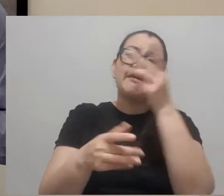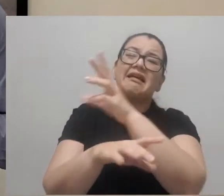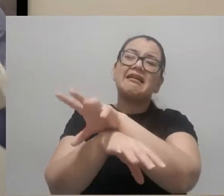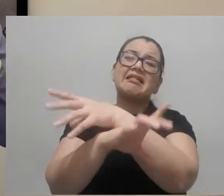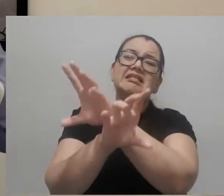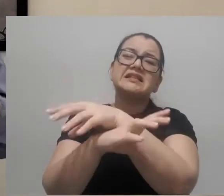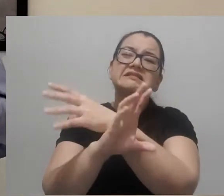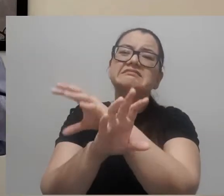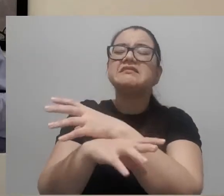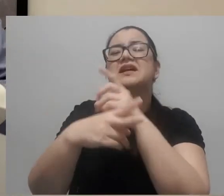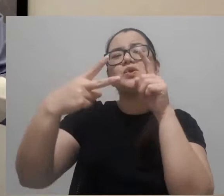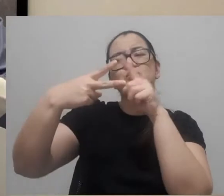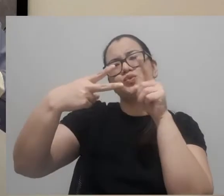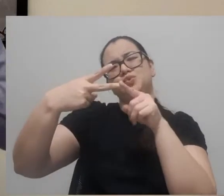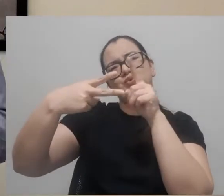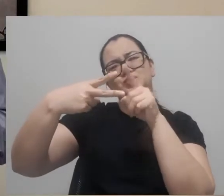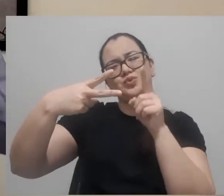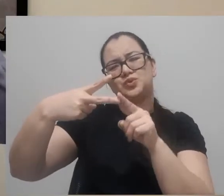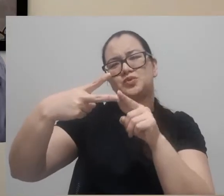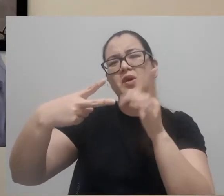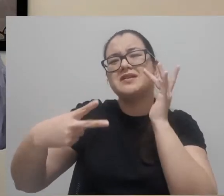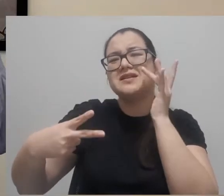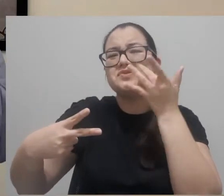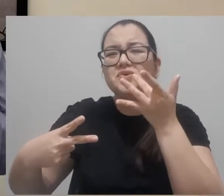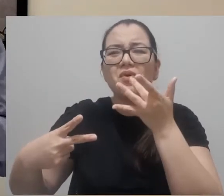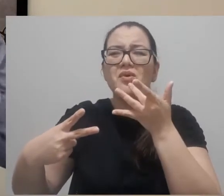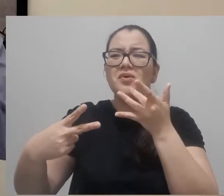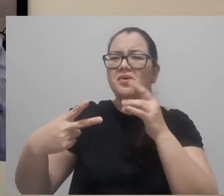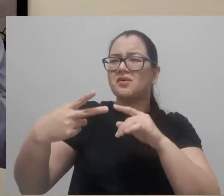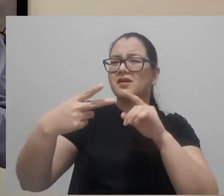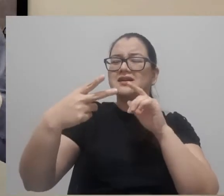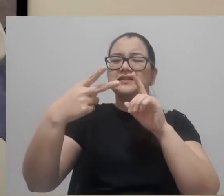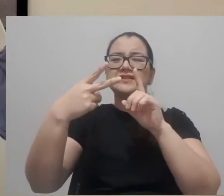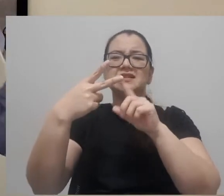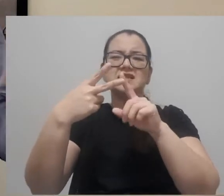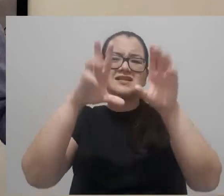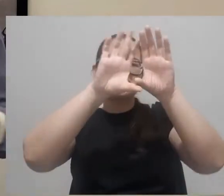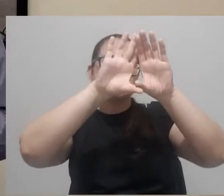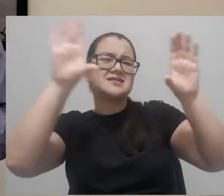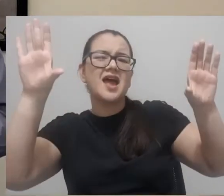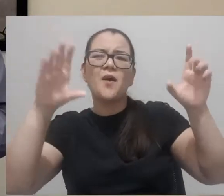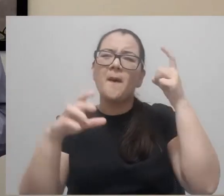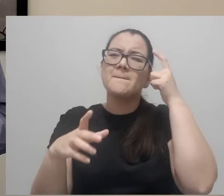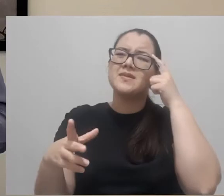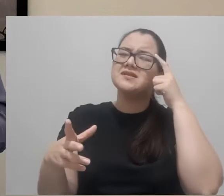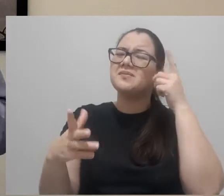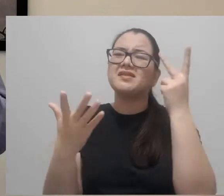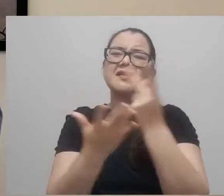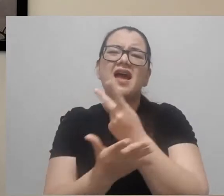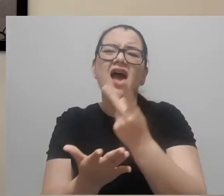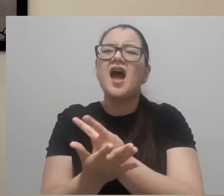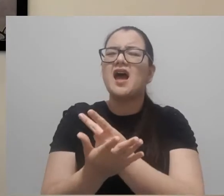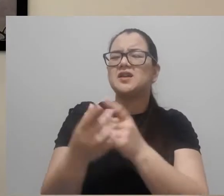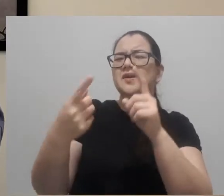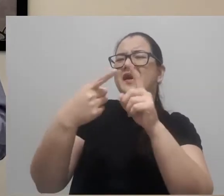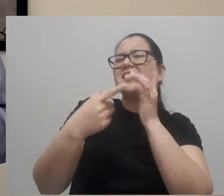questão dos tesouros, né? Tem muita gente com uma ideia errada sobre tesouros na vida cristã. Assim como